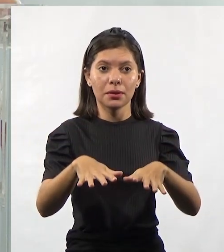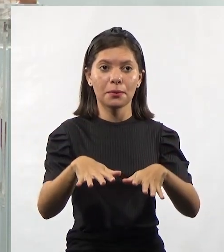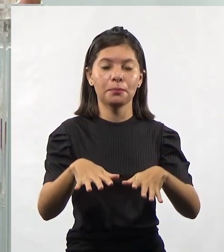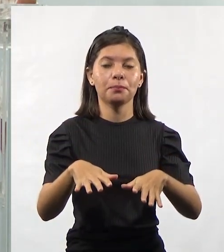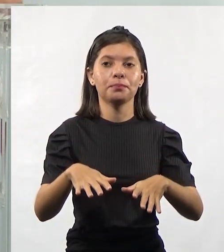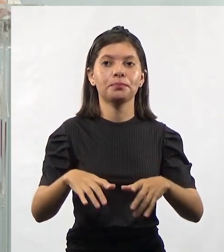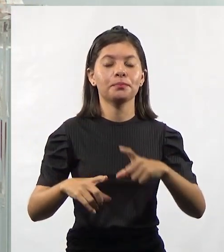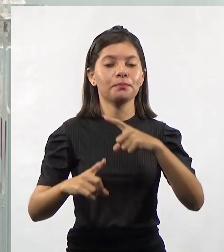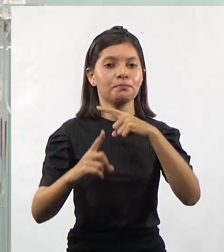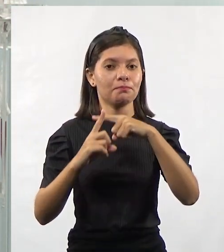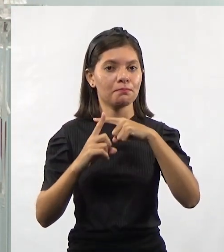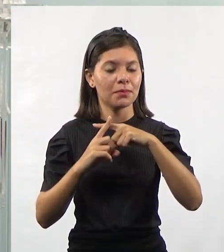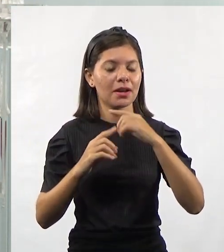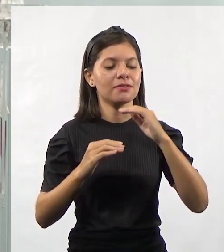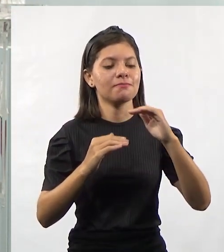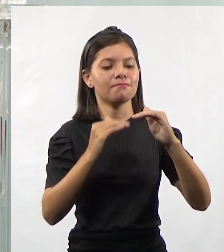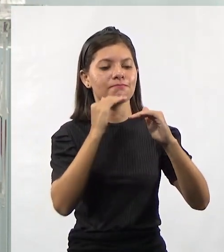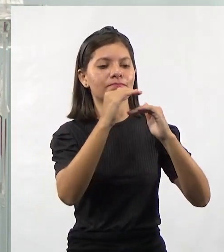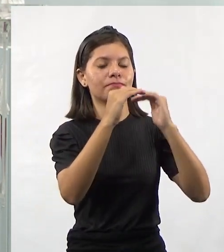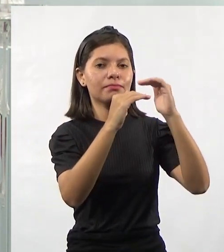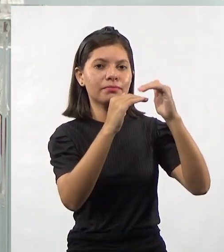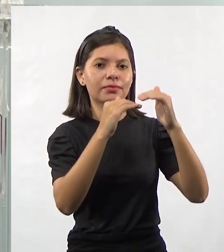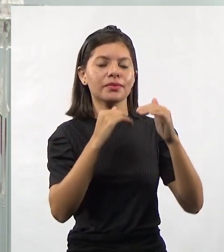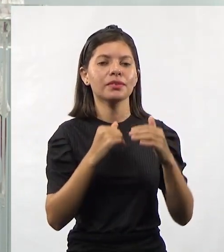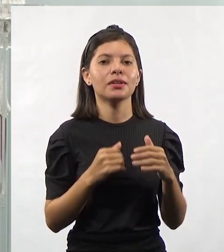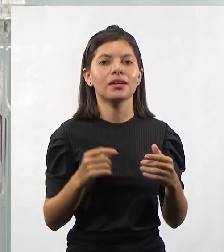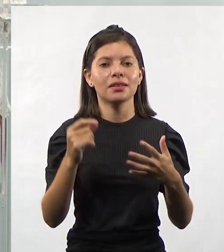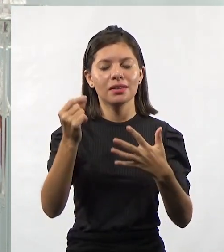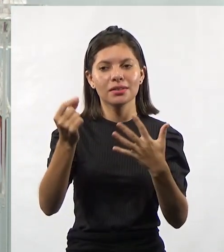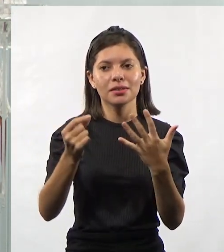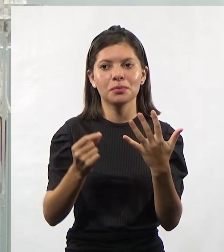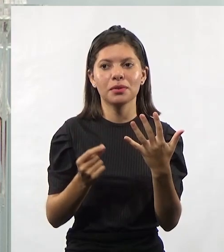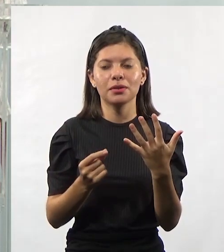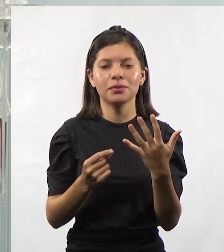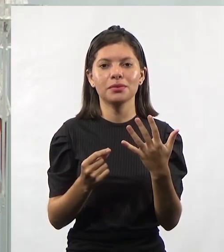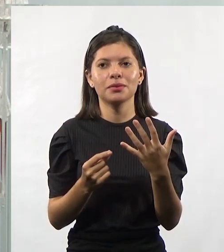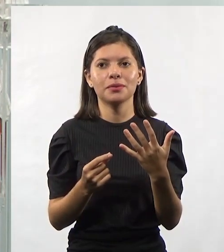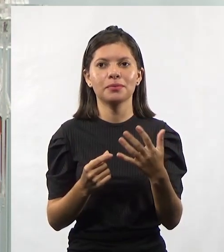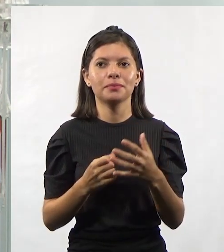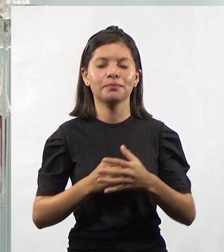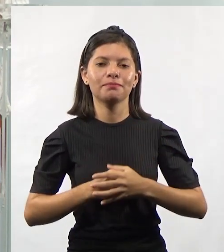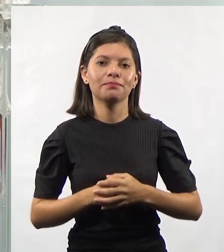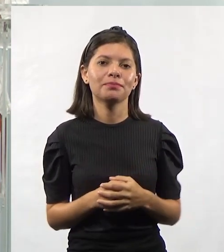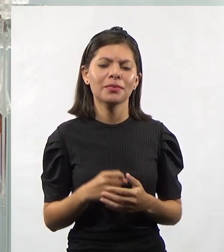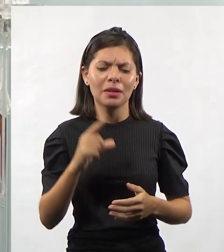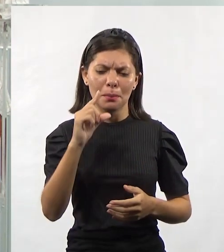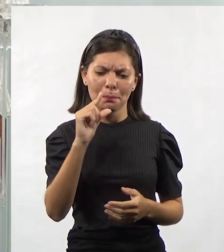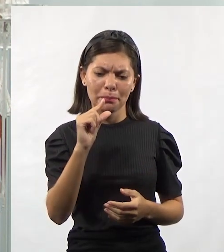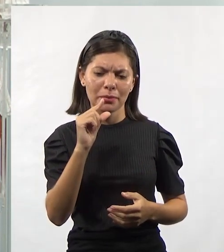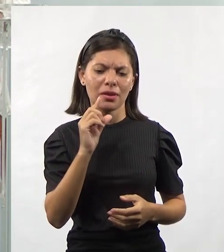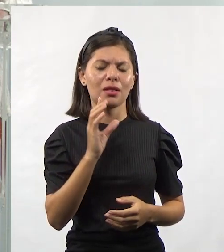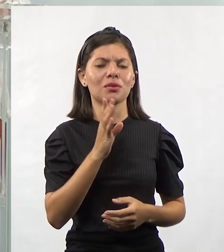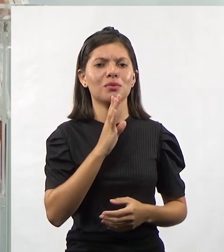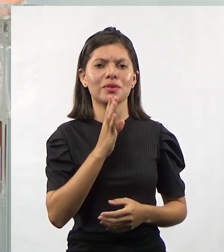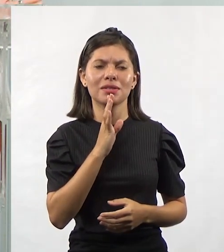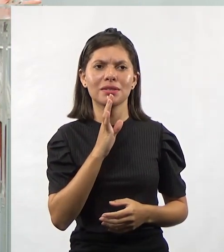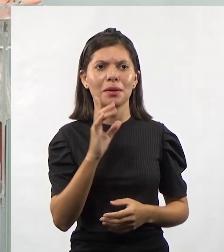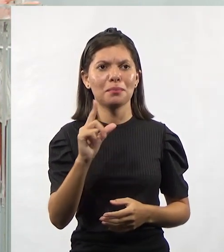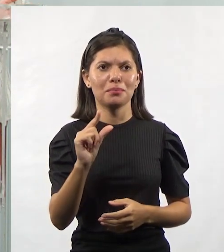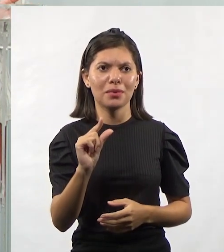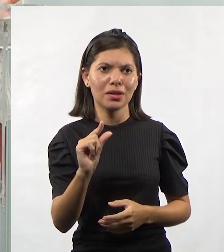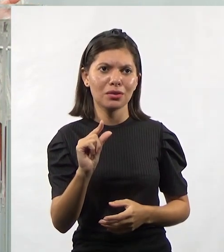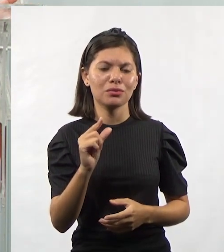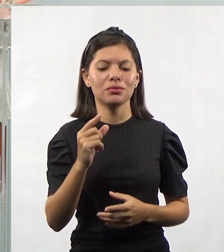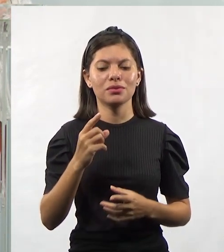diversidade, a importância da inclusão, mais nós vamos conseguir avanços nesses aspectos, né? Quanto menos